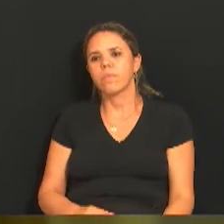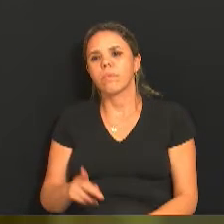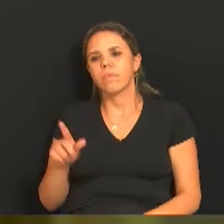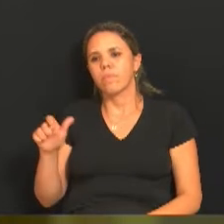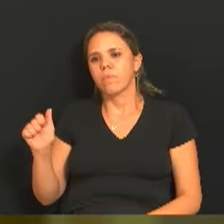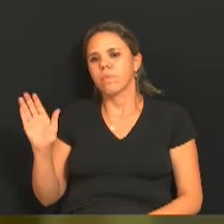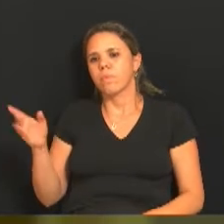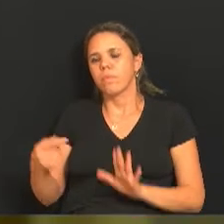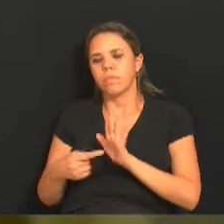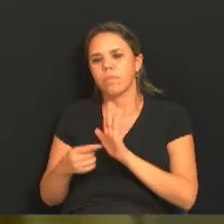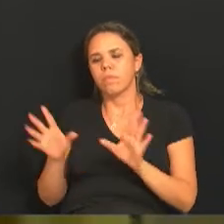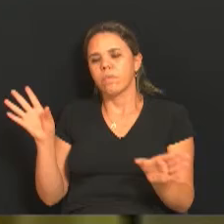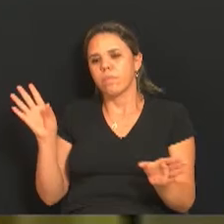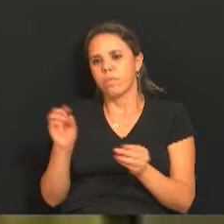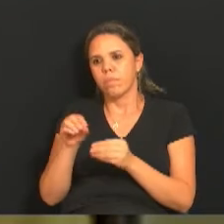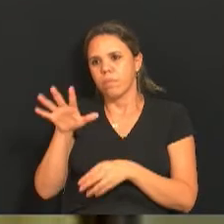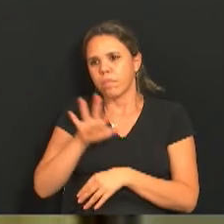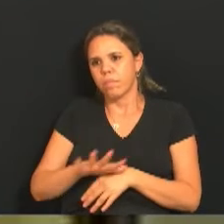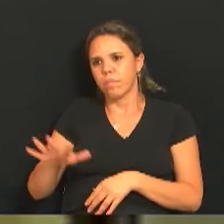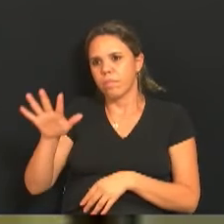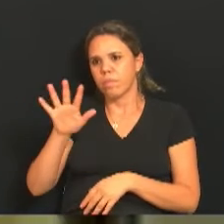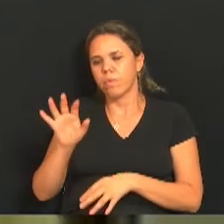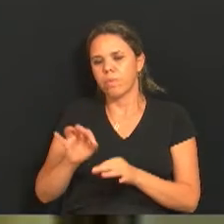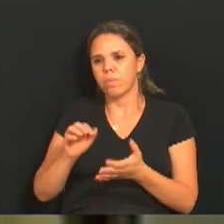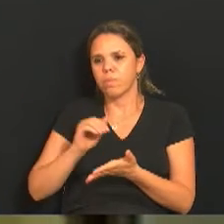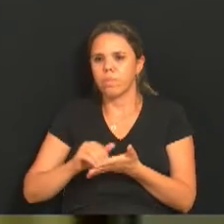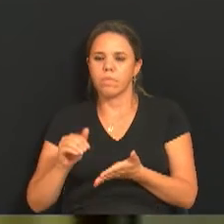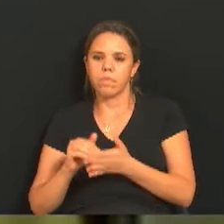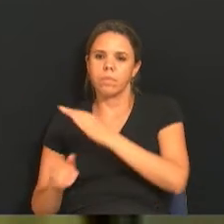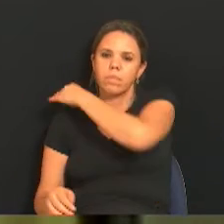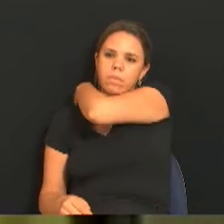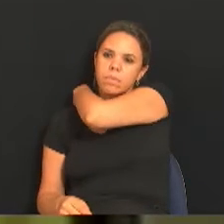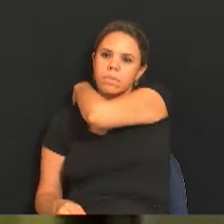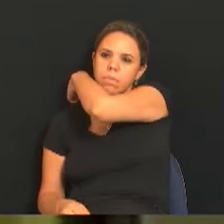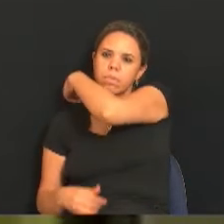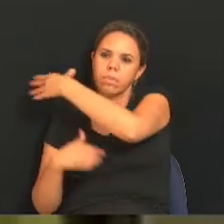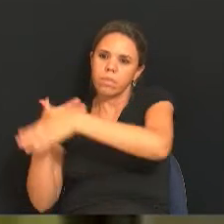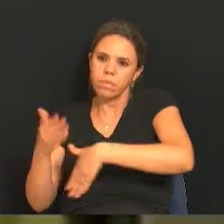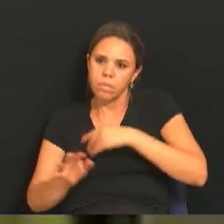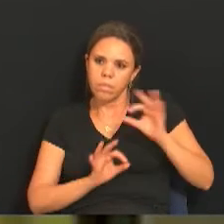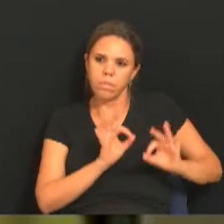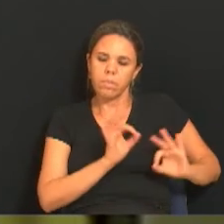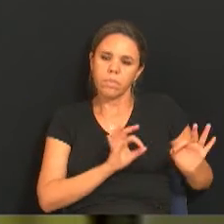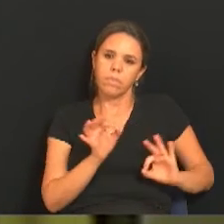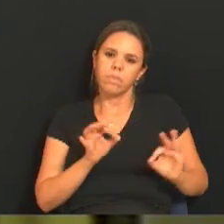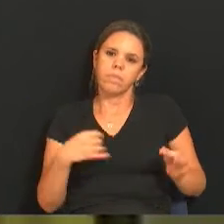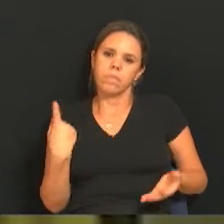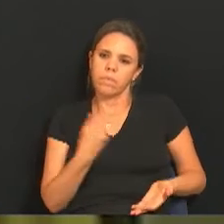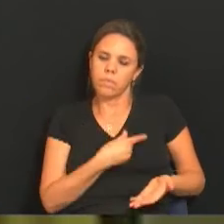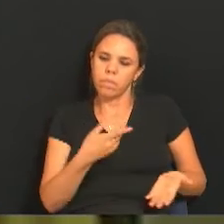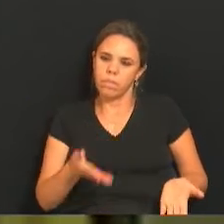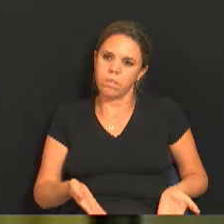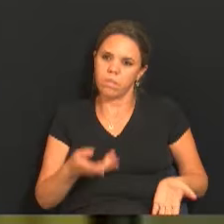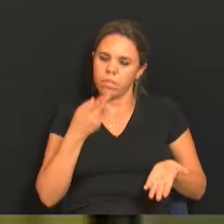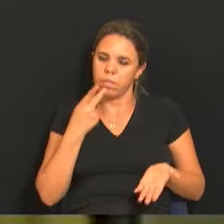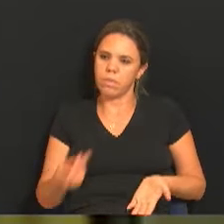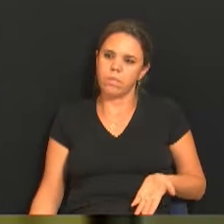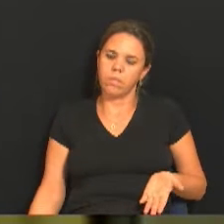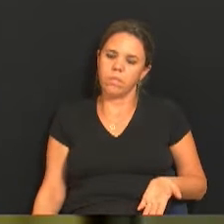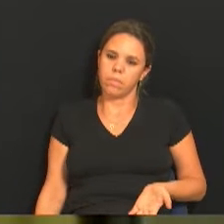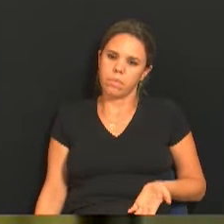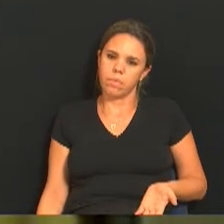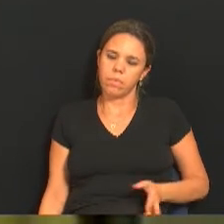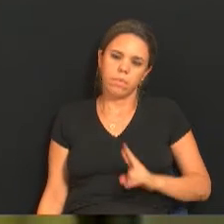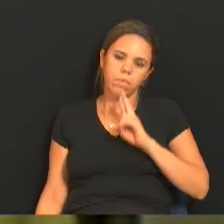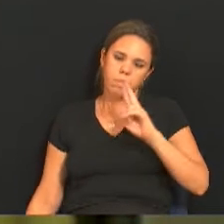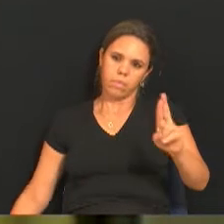trouxe um panorama, né, do como a secretaria vem se organizando. Nós aqui falamos, né, e posso responder